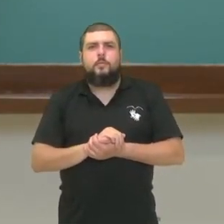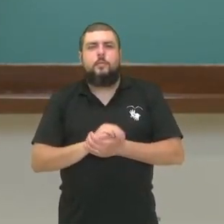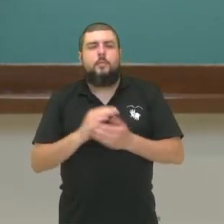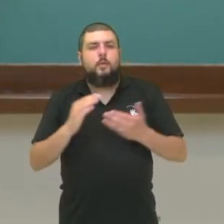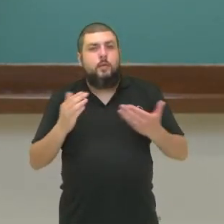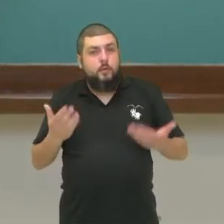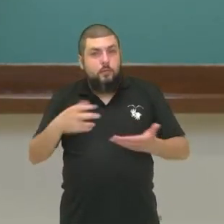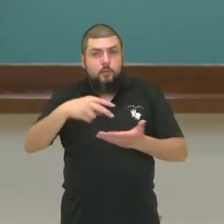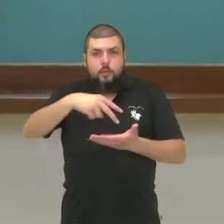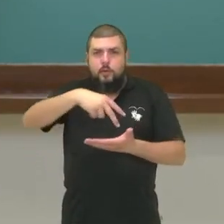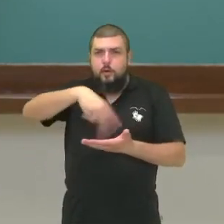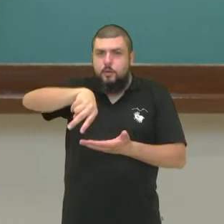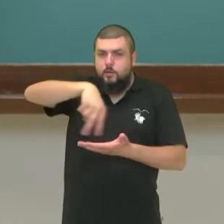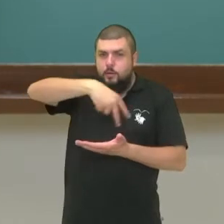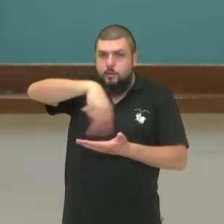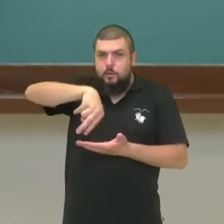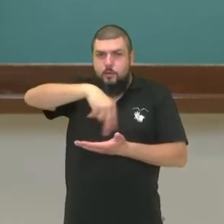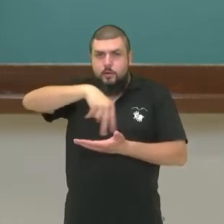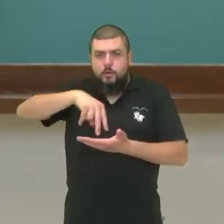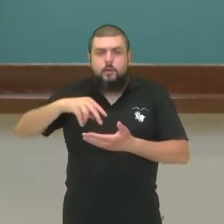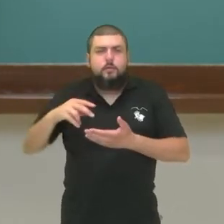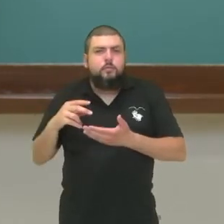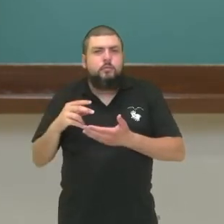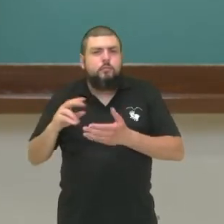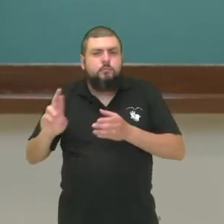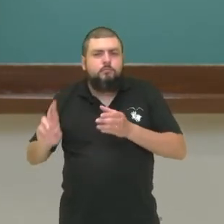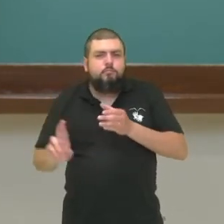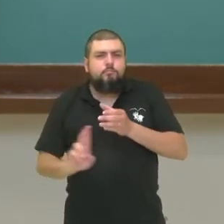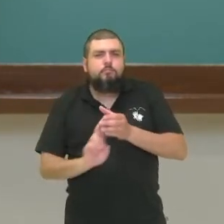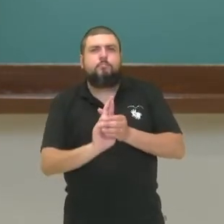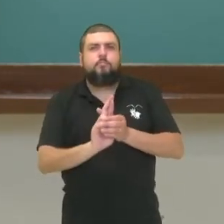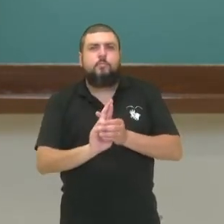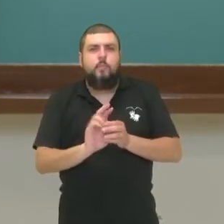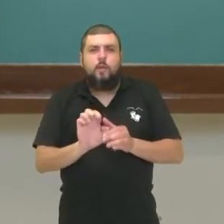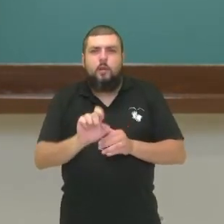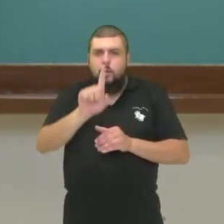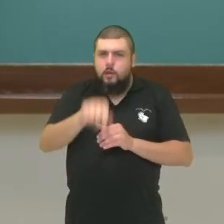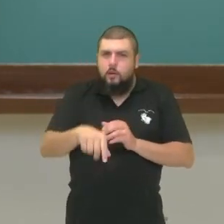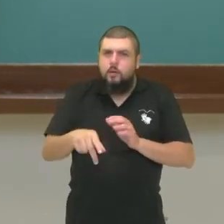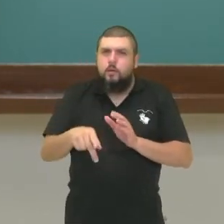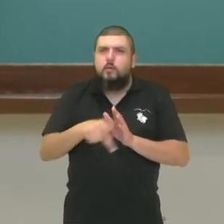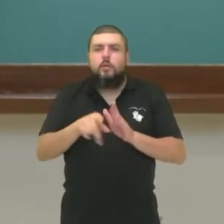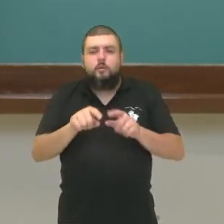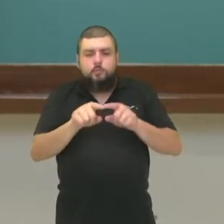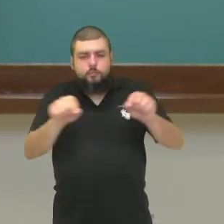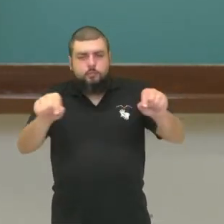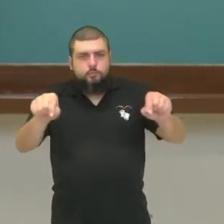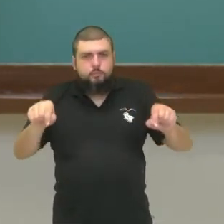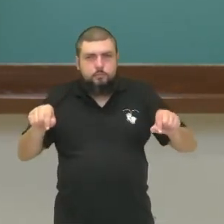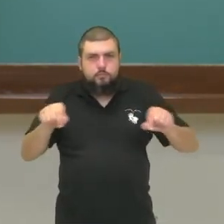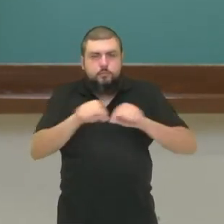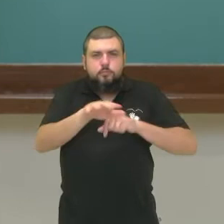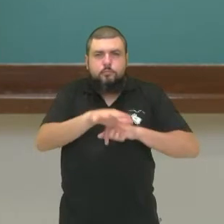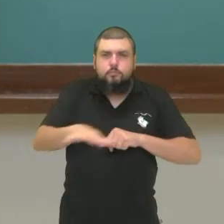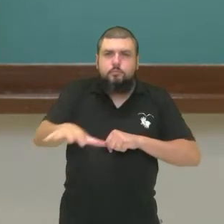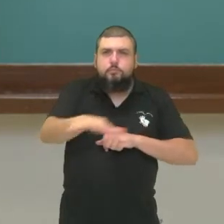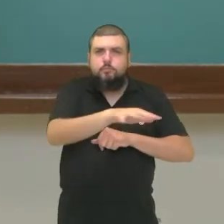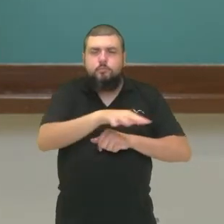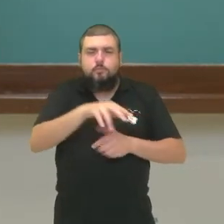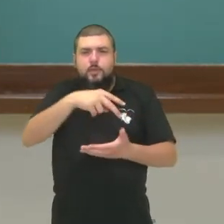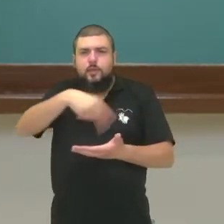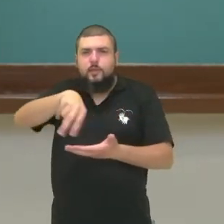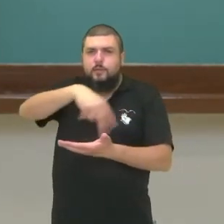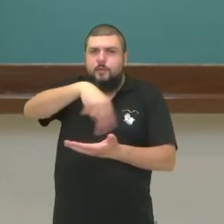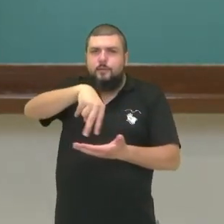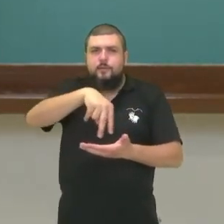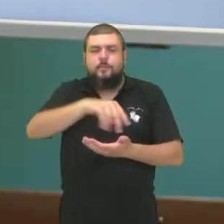Renascimento, principalmente nesse estilo de dança de salão, com todo mundo dançando no salão. Vamos mais para